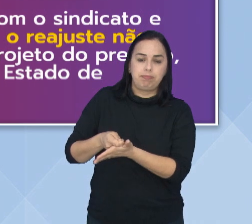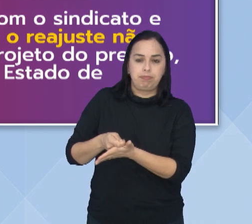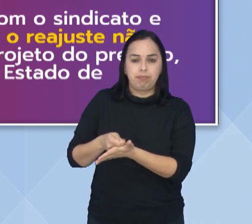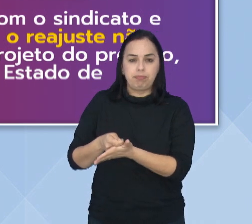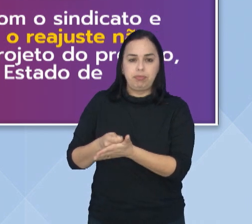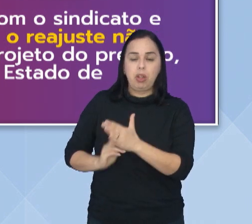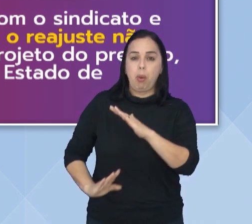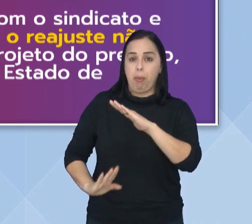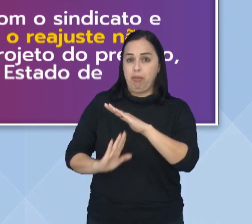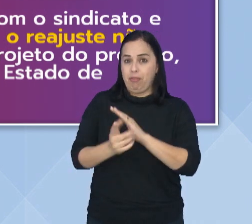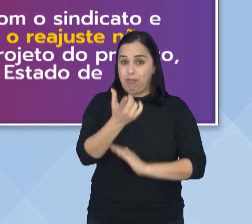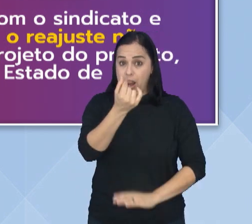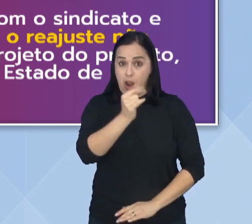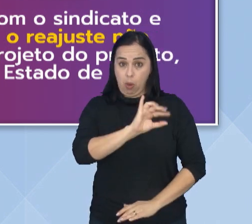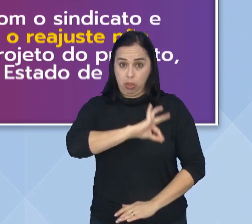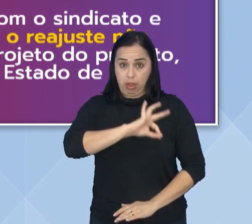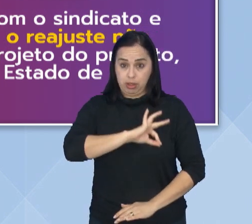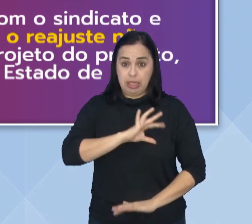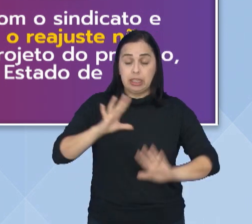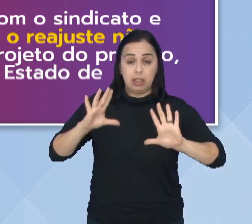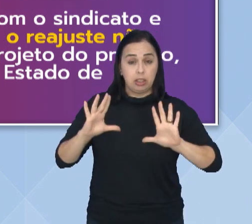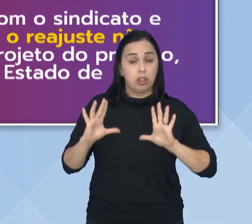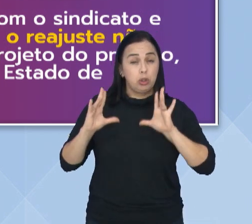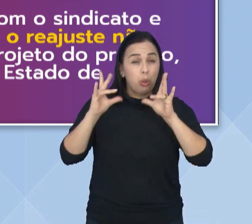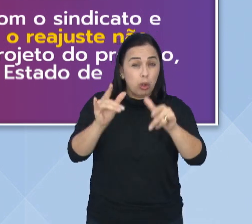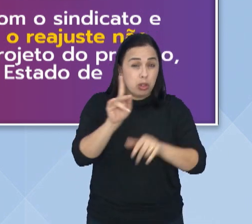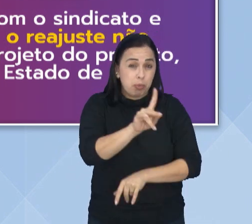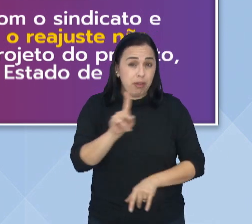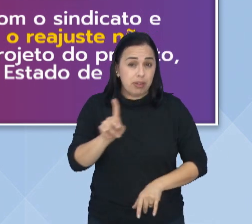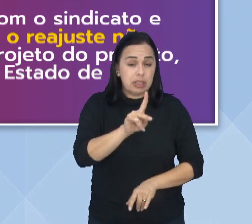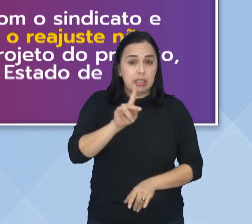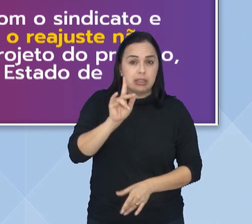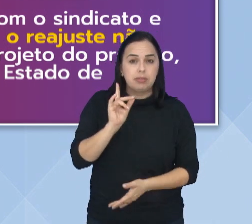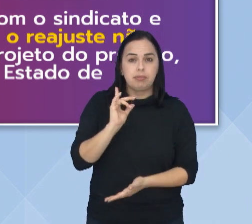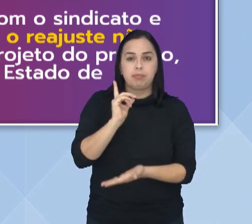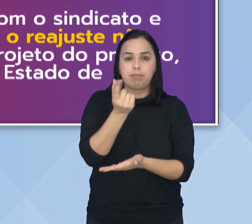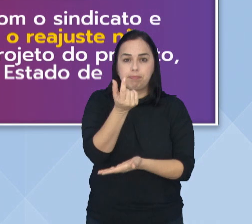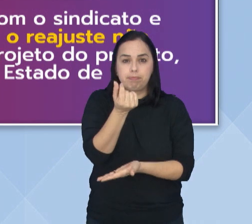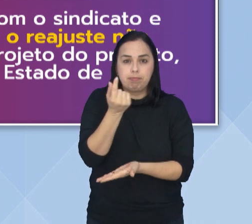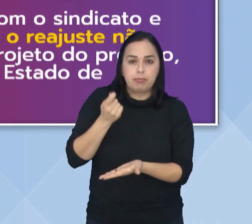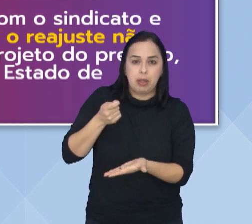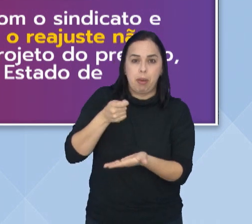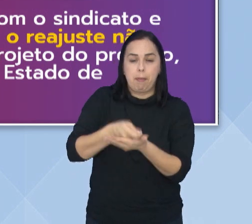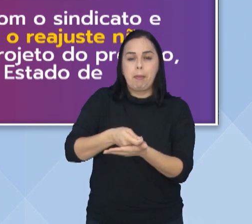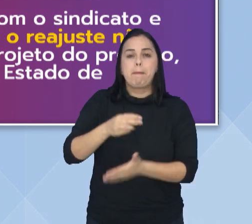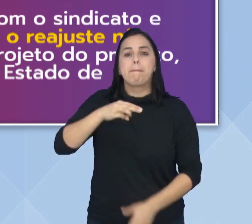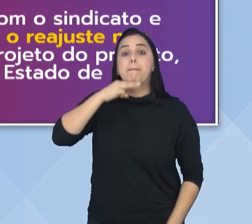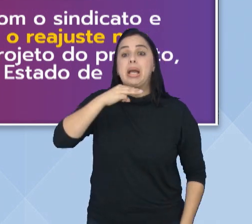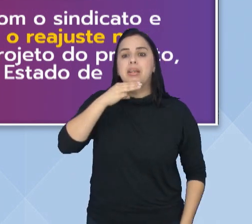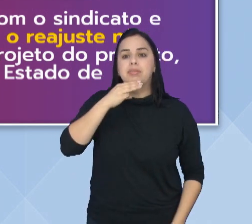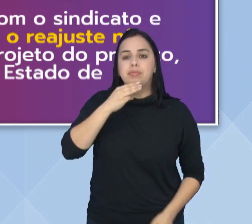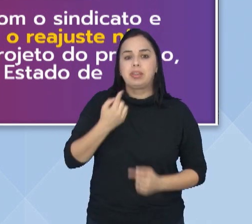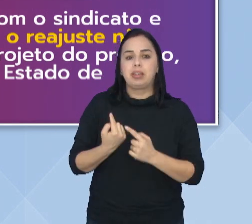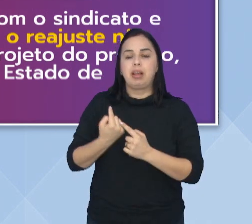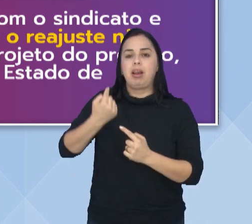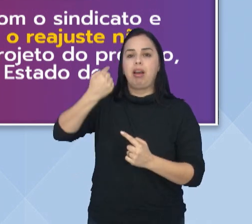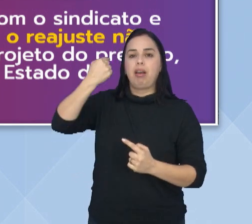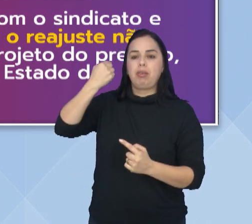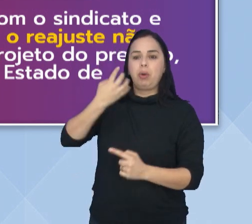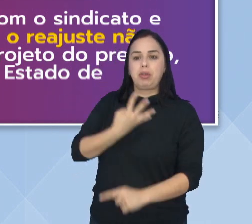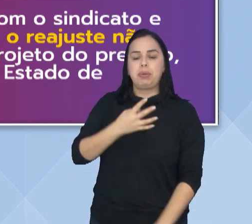o piso salarial. Então, todos os professores receberam nesse mês de março retroativo o valor